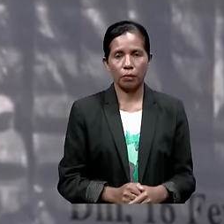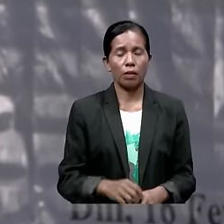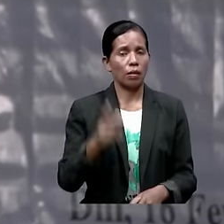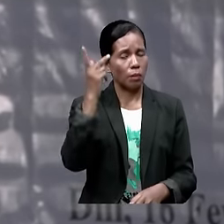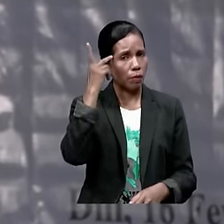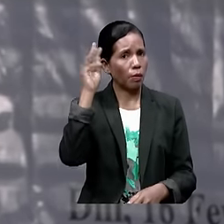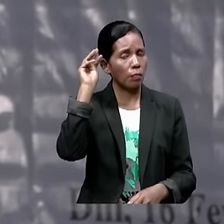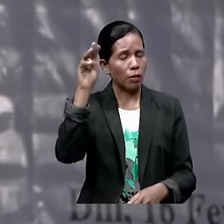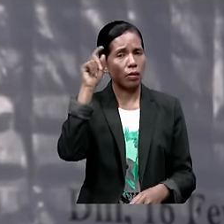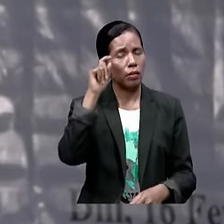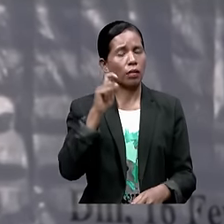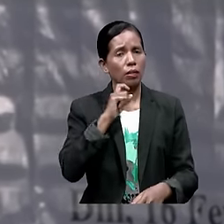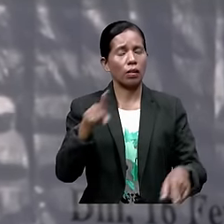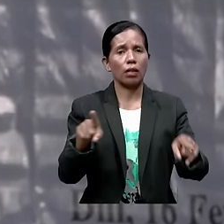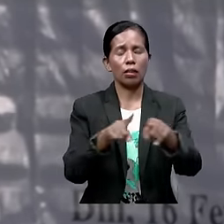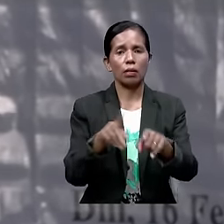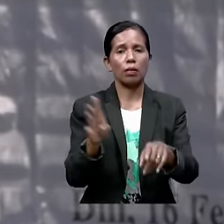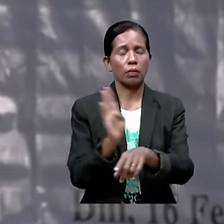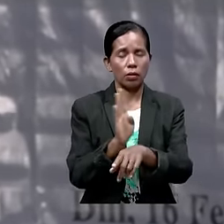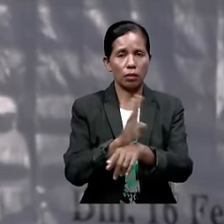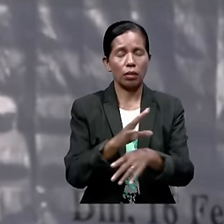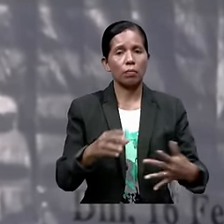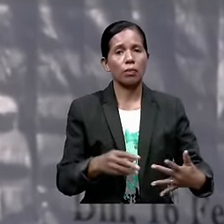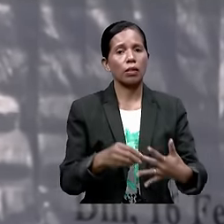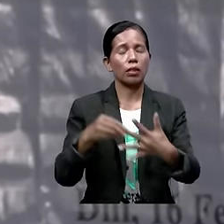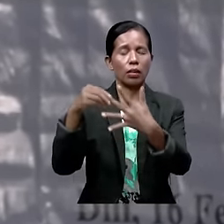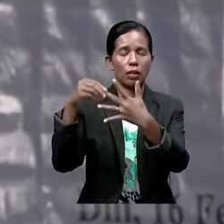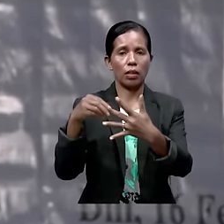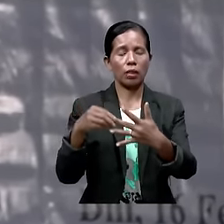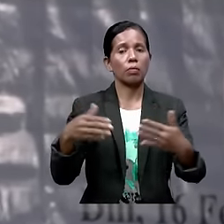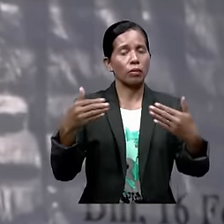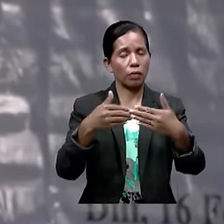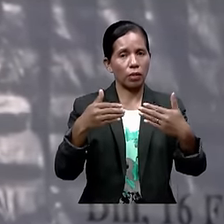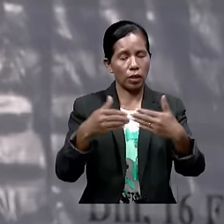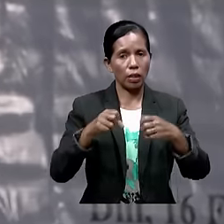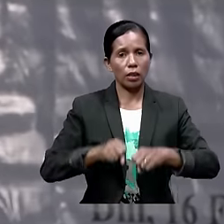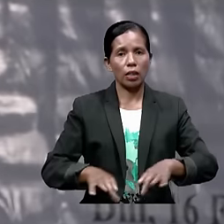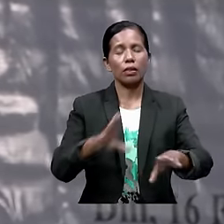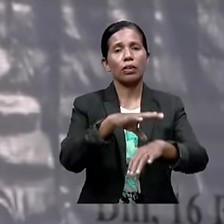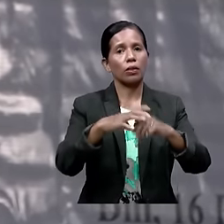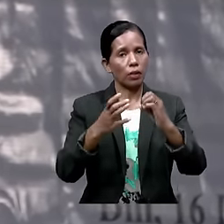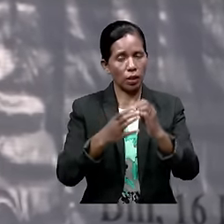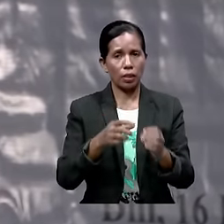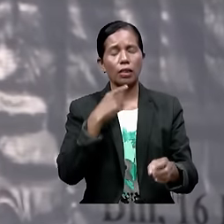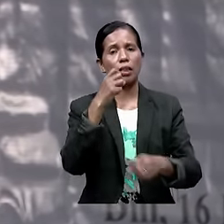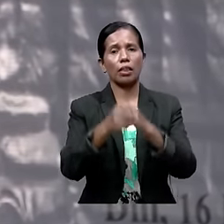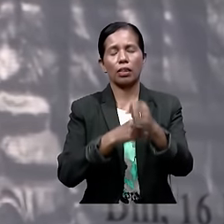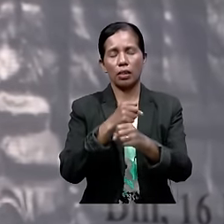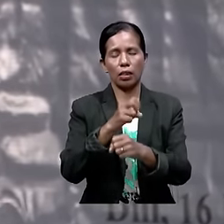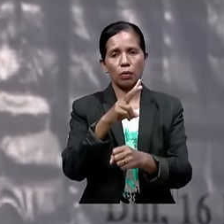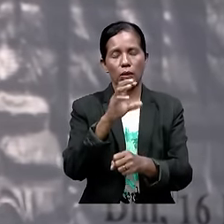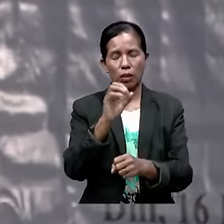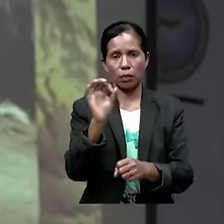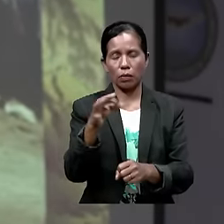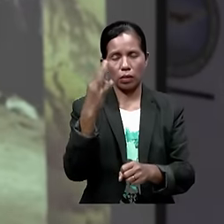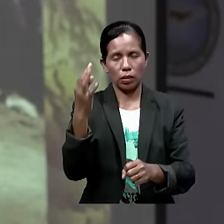Primeiro-ministro Cairala Senana Guzmão no darmos negociador principal da limitação fronteira marítima no terrestre Hateten e atinam rigorosa recensia. A República